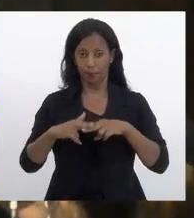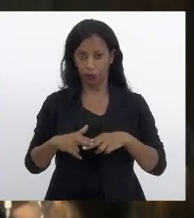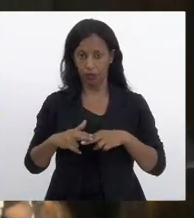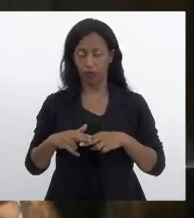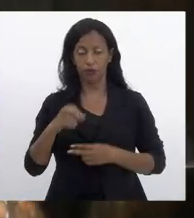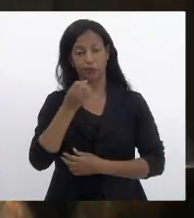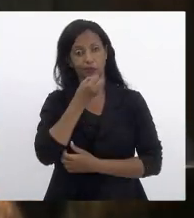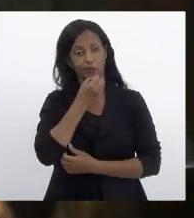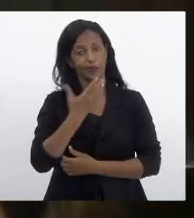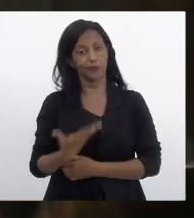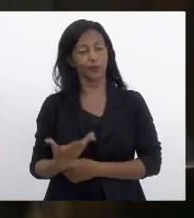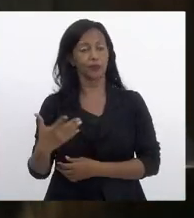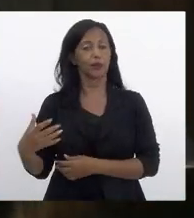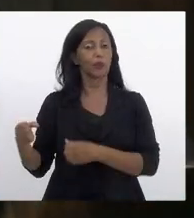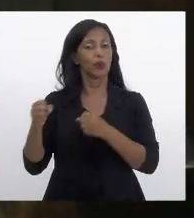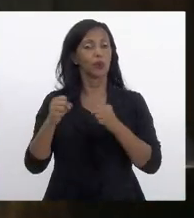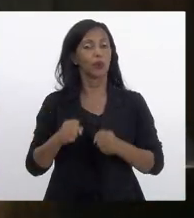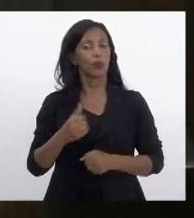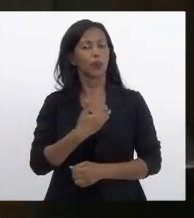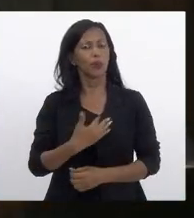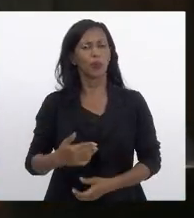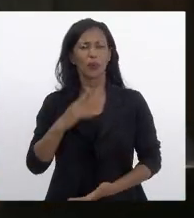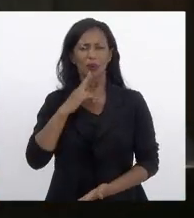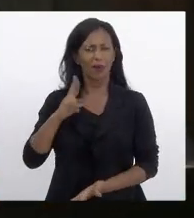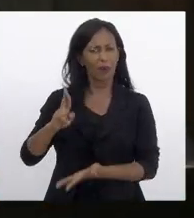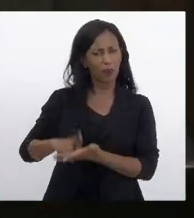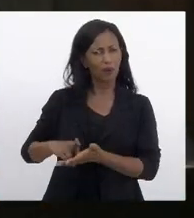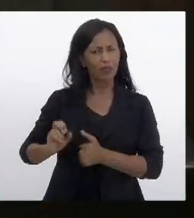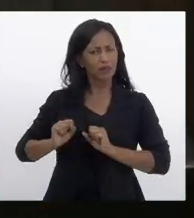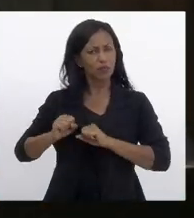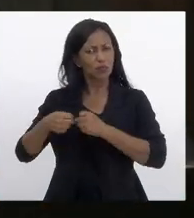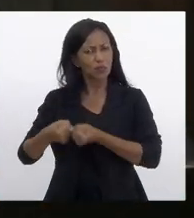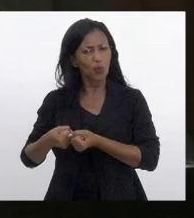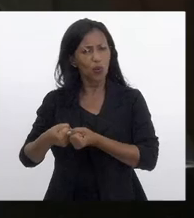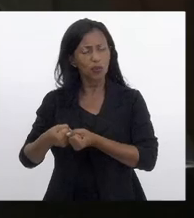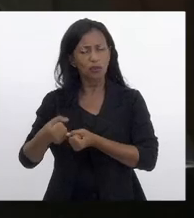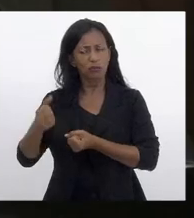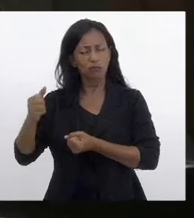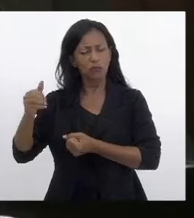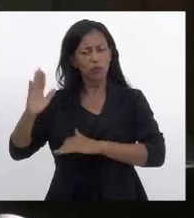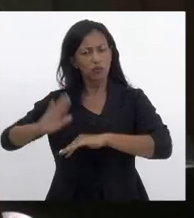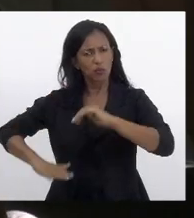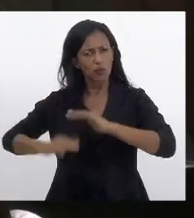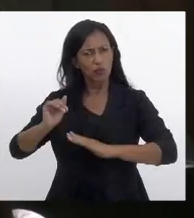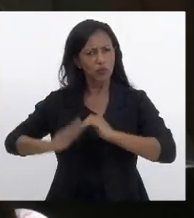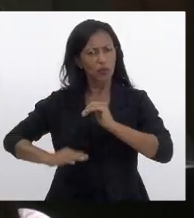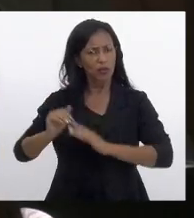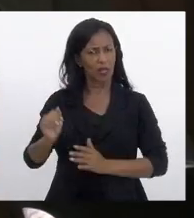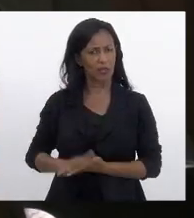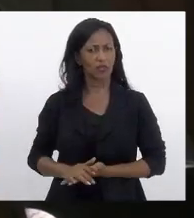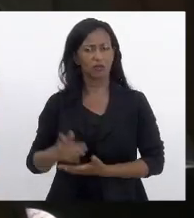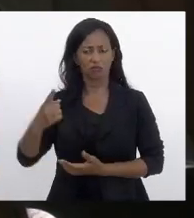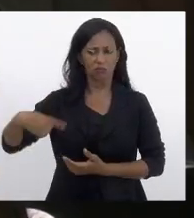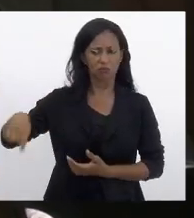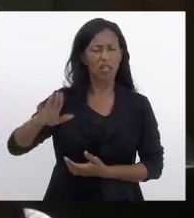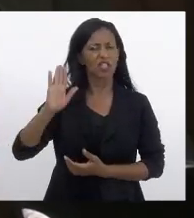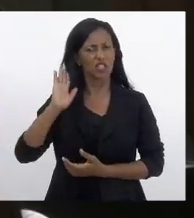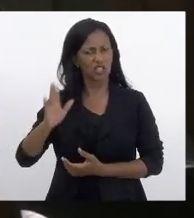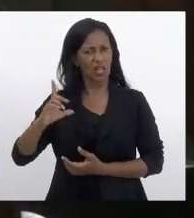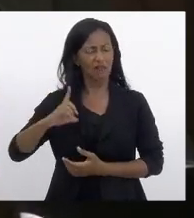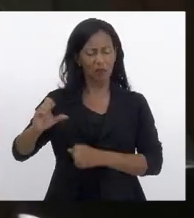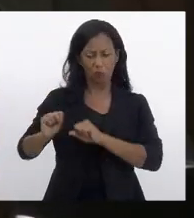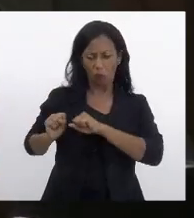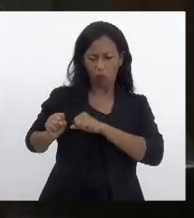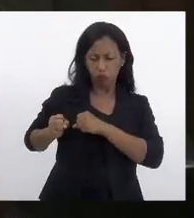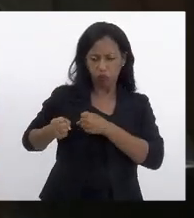saudável que o poder público reconheça esse esforço e o investimento que os profissionais da educação já vêm fazendo,